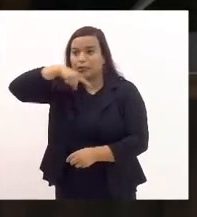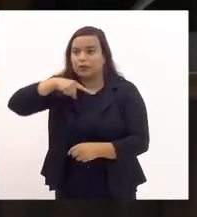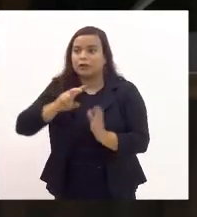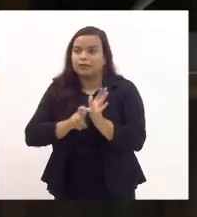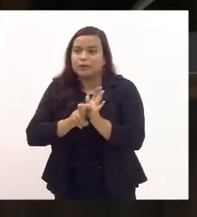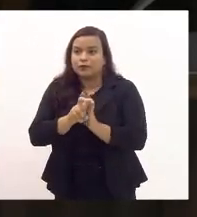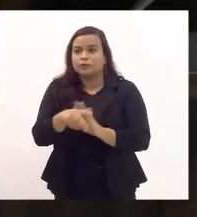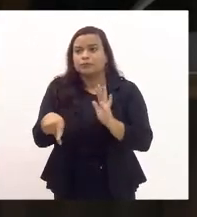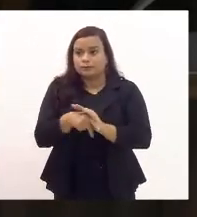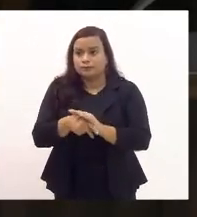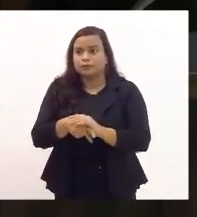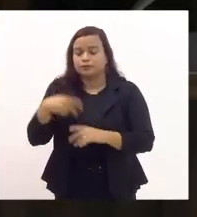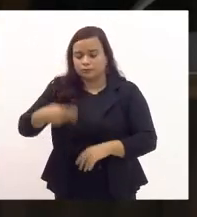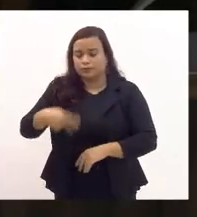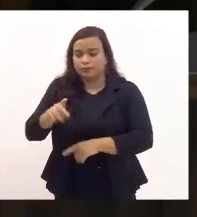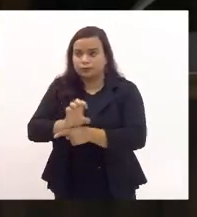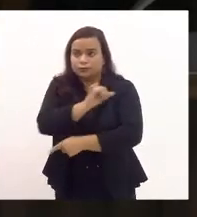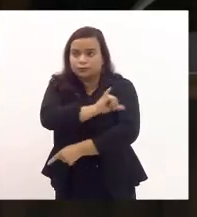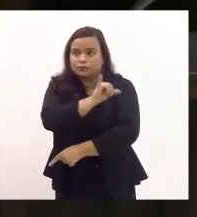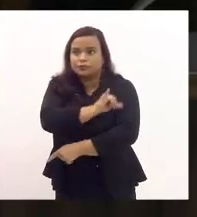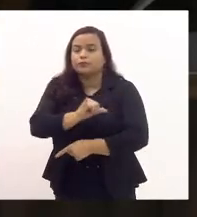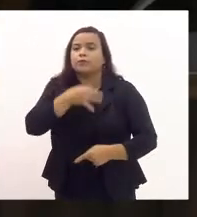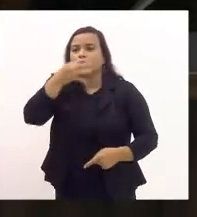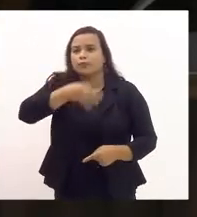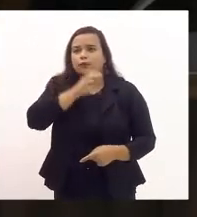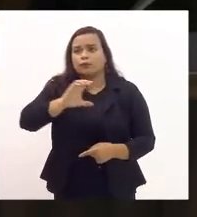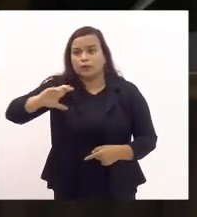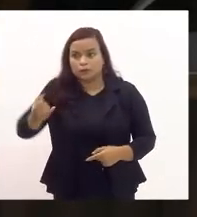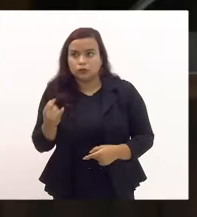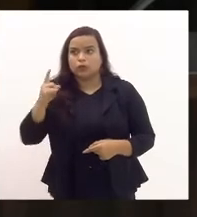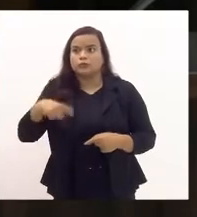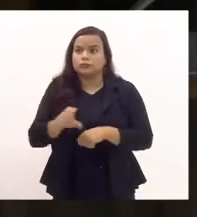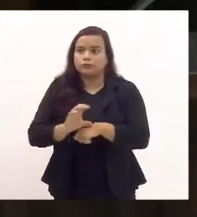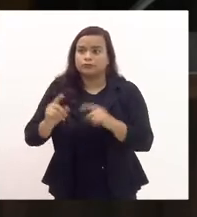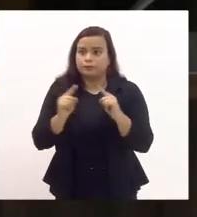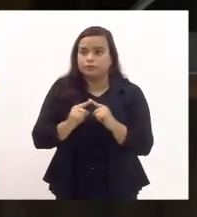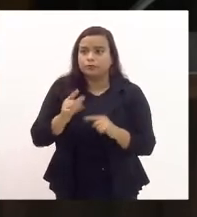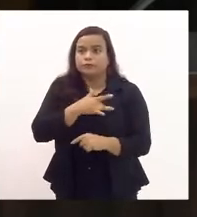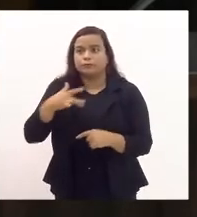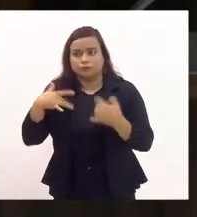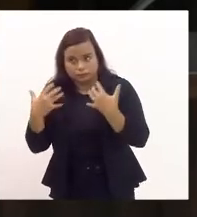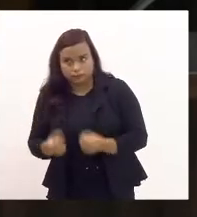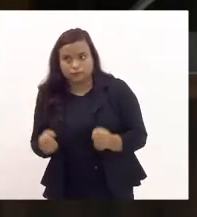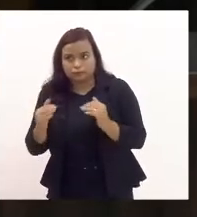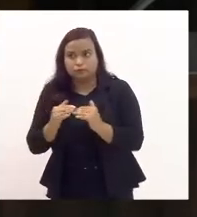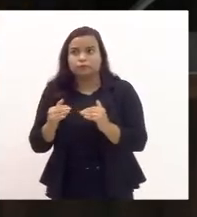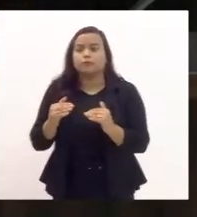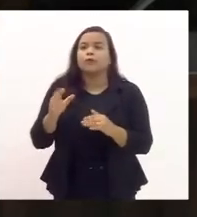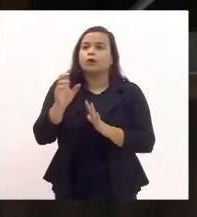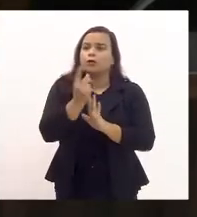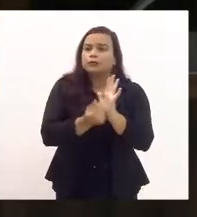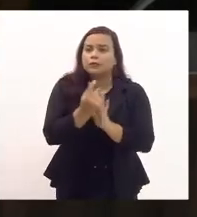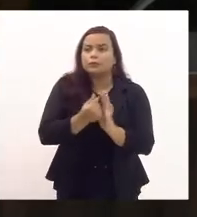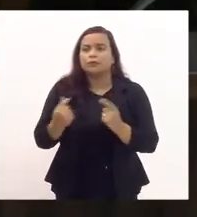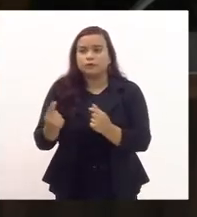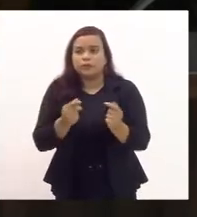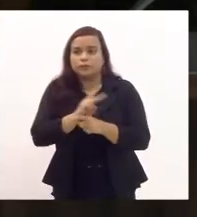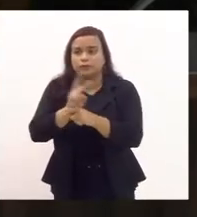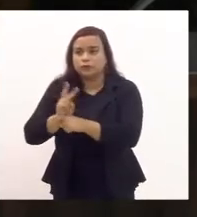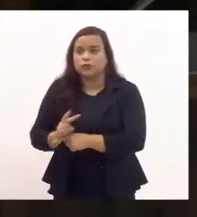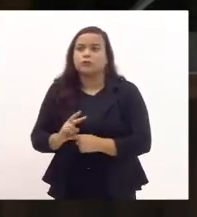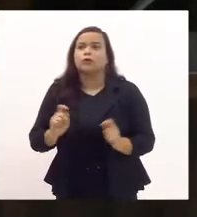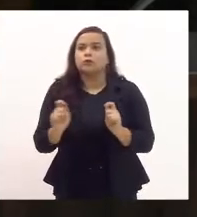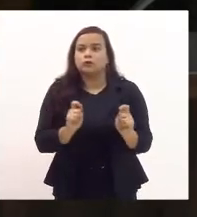pareceres da comissão de condição Justiça pela condicionalidade saúde favorável de orçamento Finanças fiscalização financeira e controle